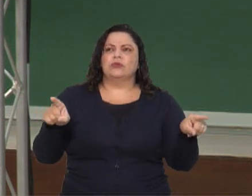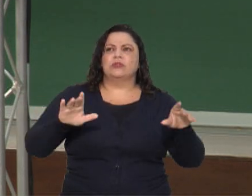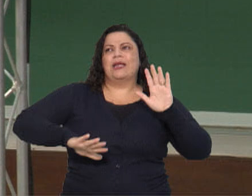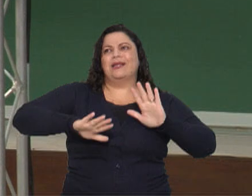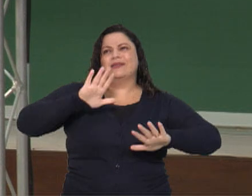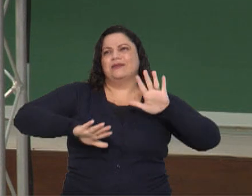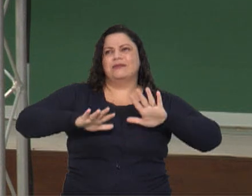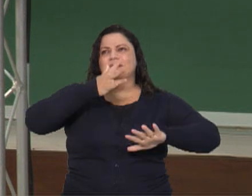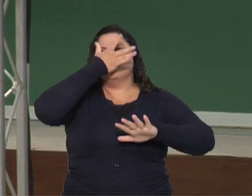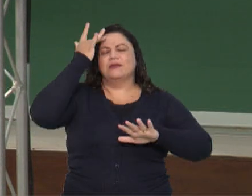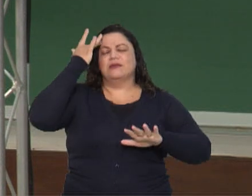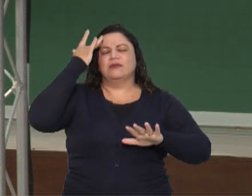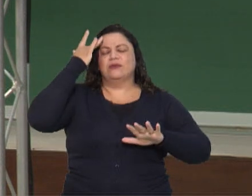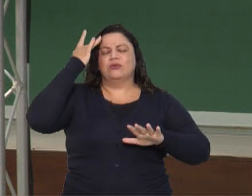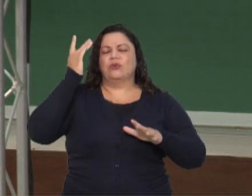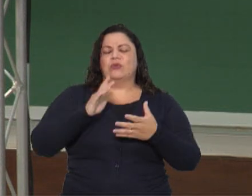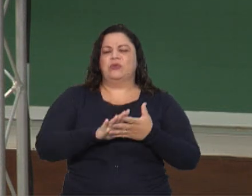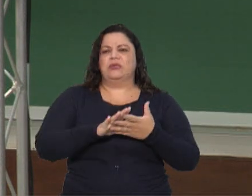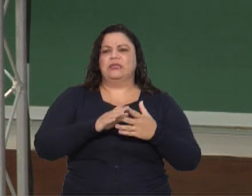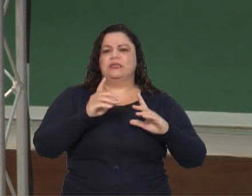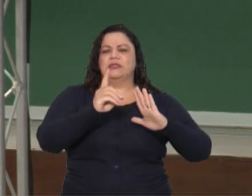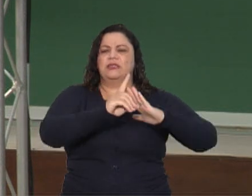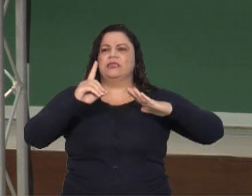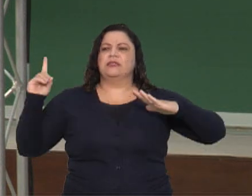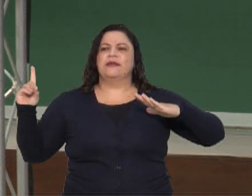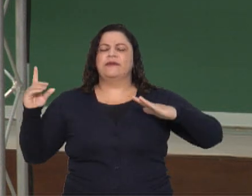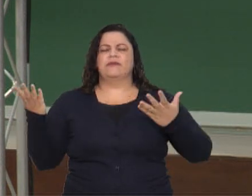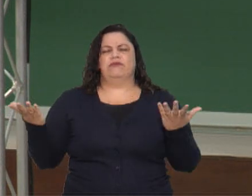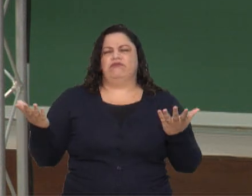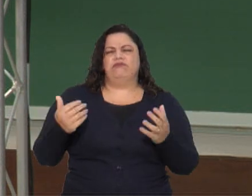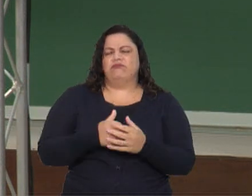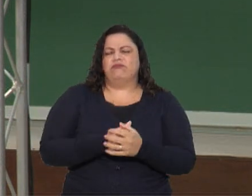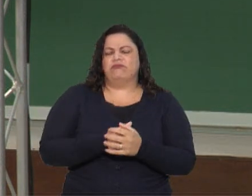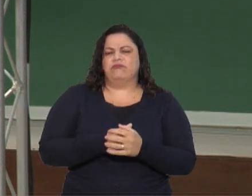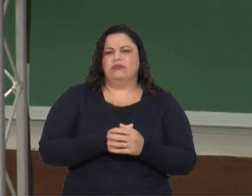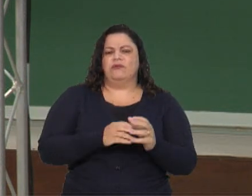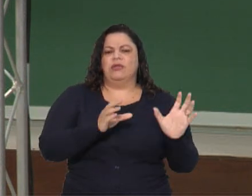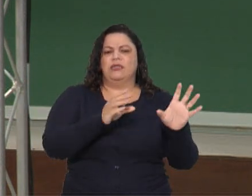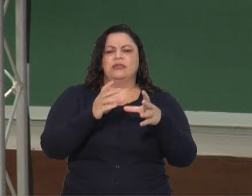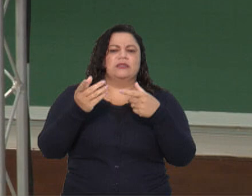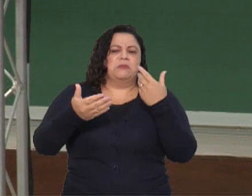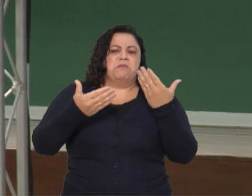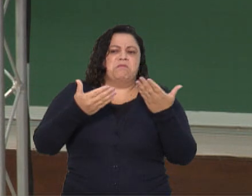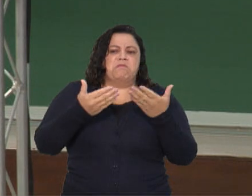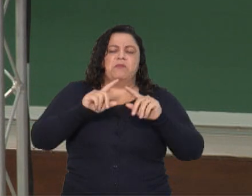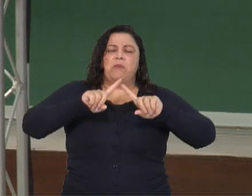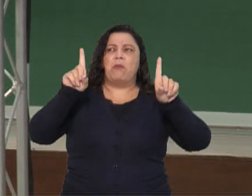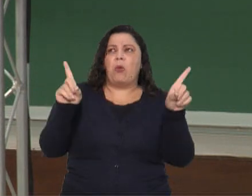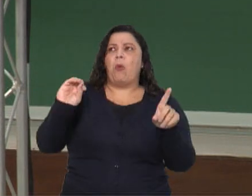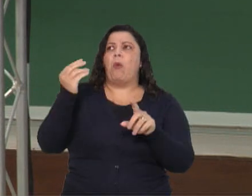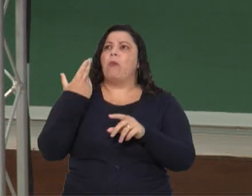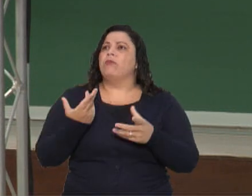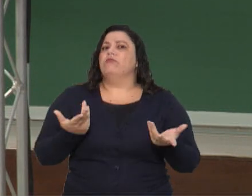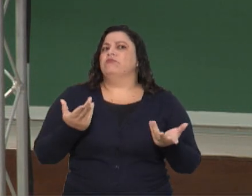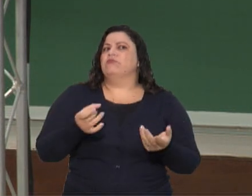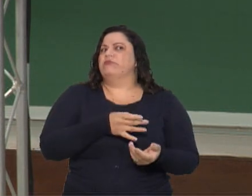de medo de se aprofundar naquilo, mas a gente vai olhar com cuidado algumas questões.